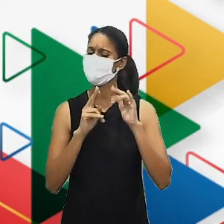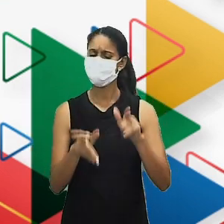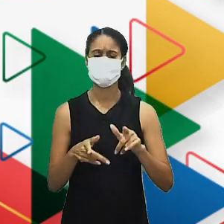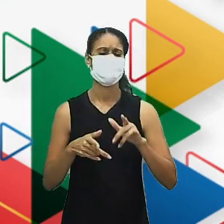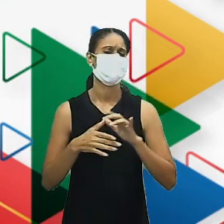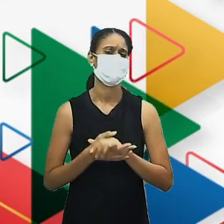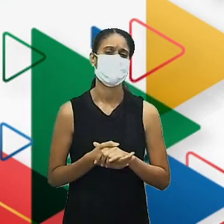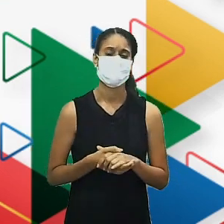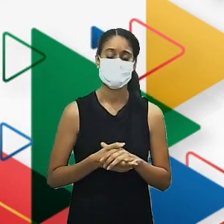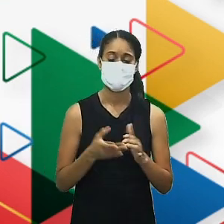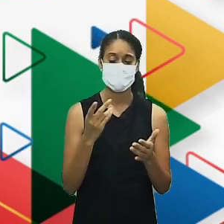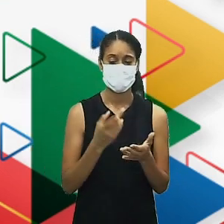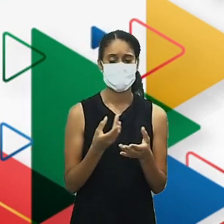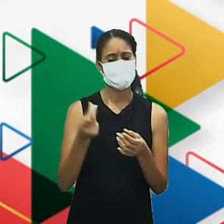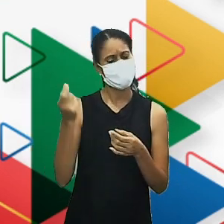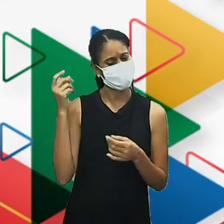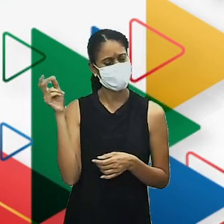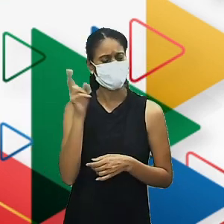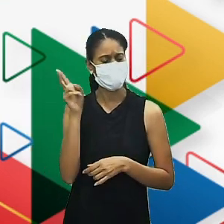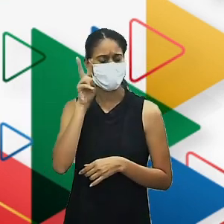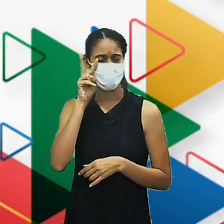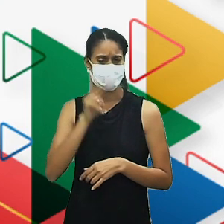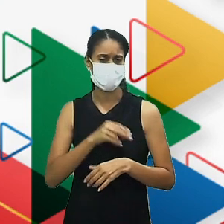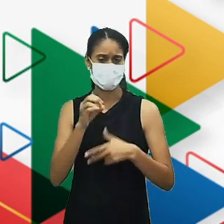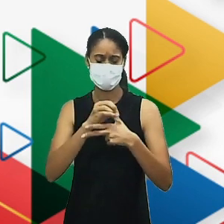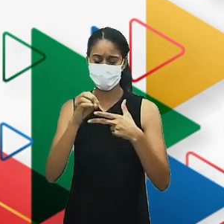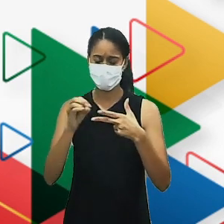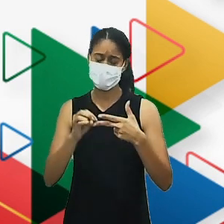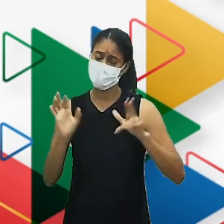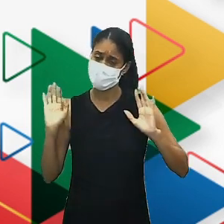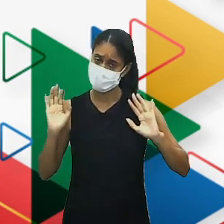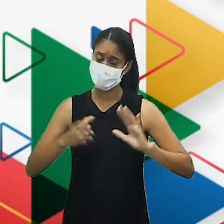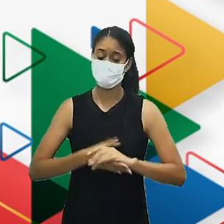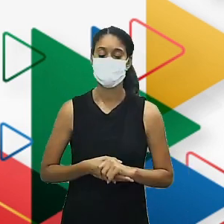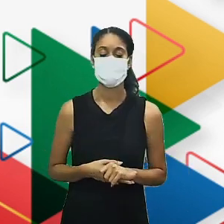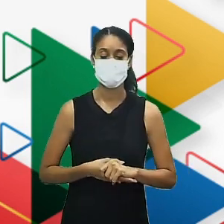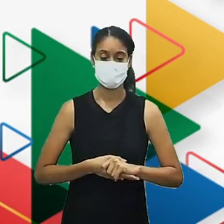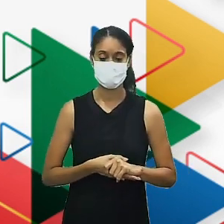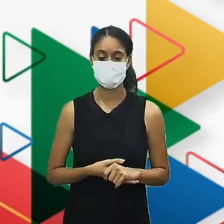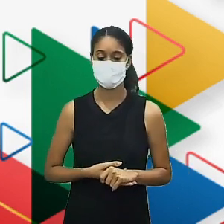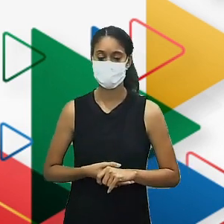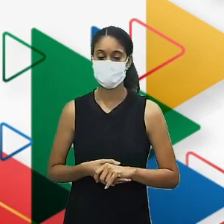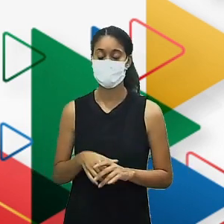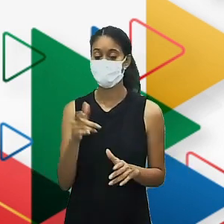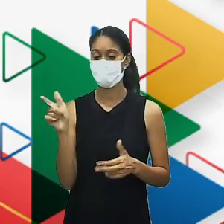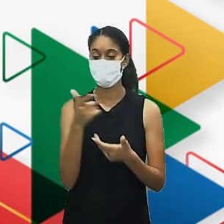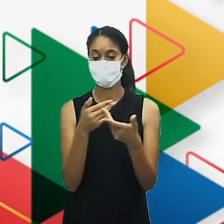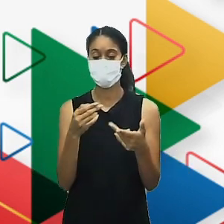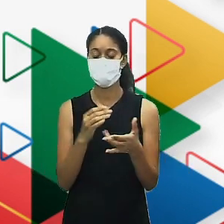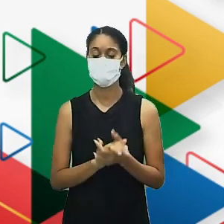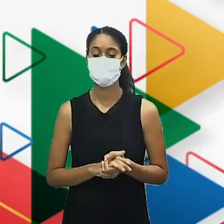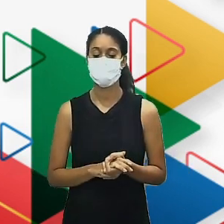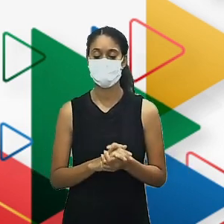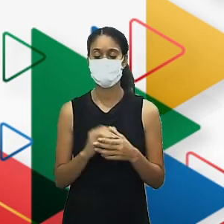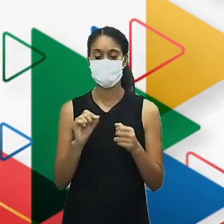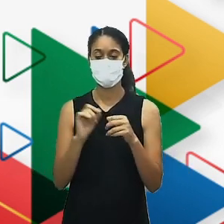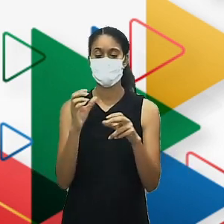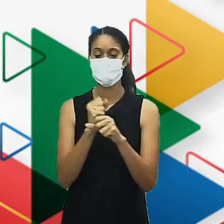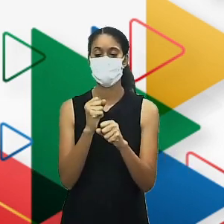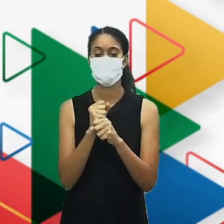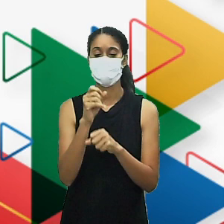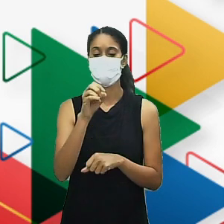particularmente, não vejo acontecer no Enem faz um bom tempo. Bom, dando continuidade, olha só uma outra máxima para calcular o número de